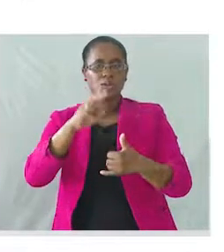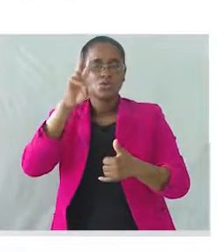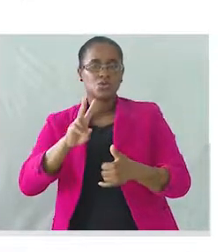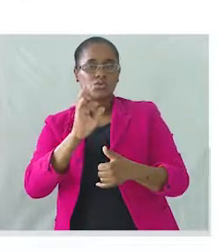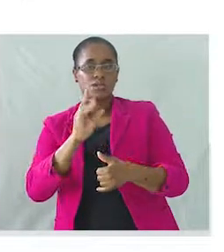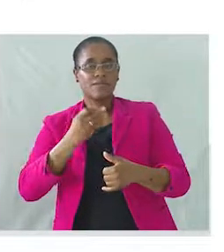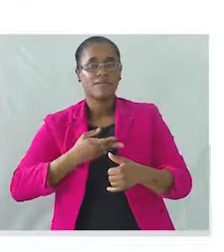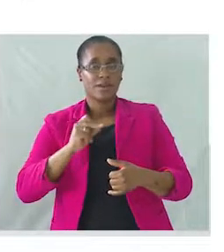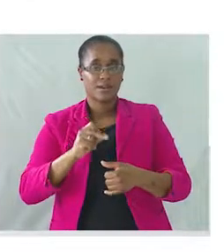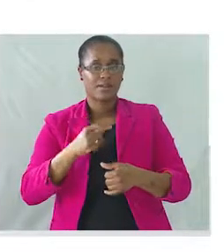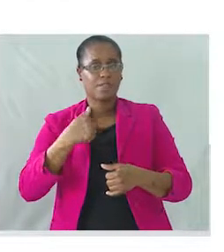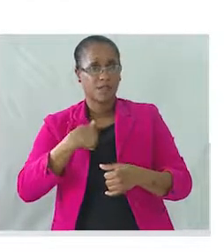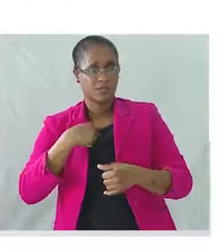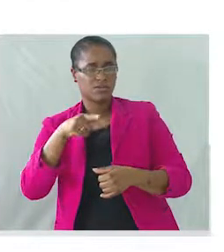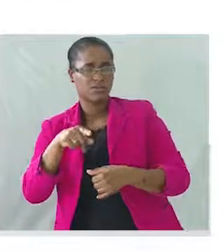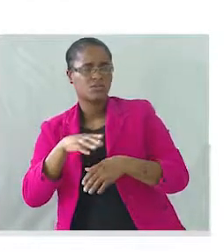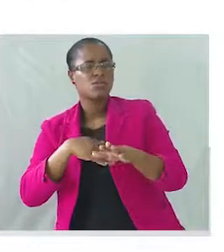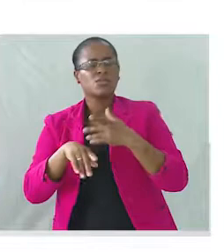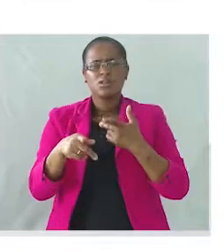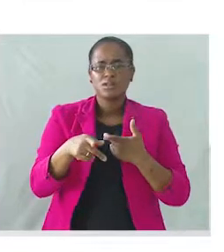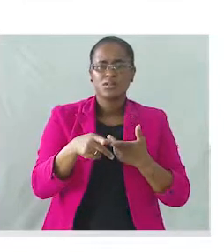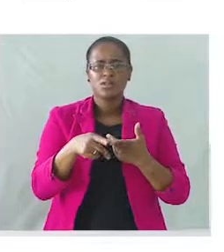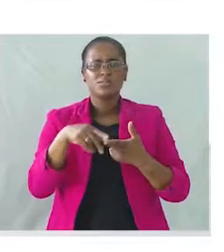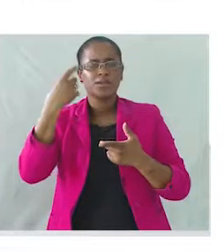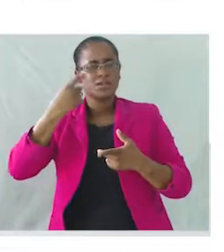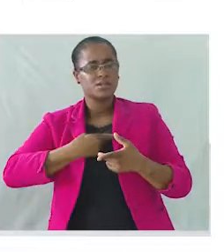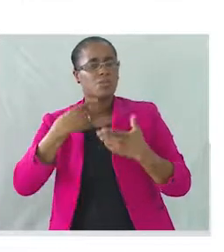Eu te fado para que sejas muito